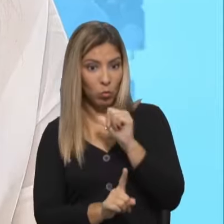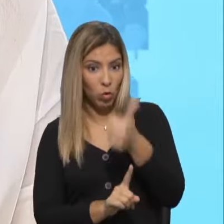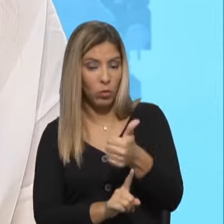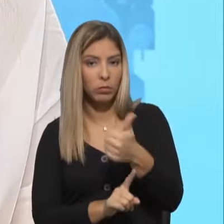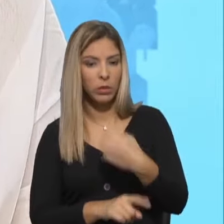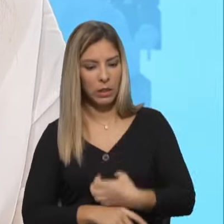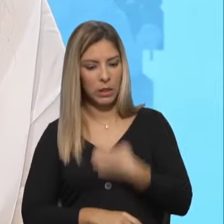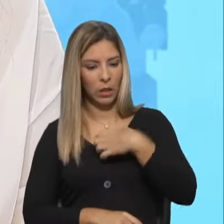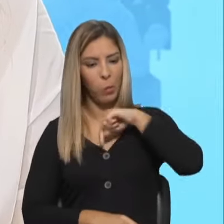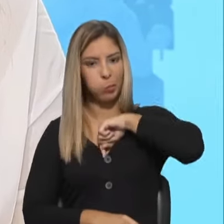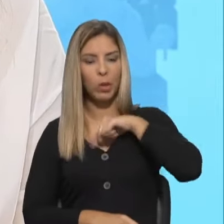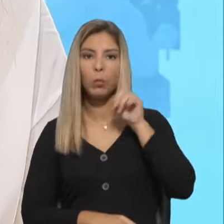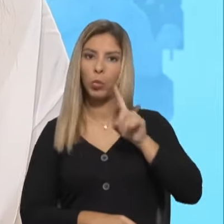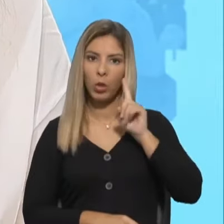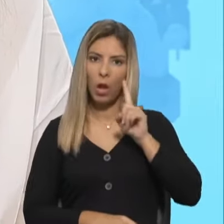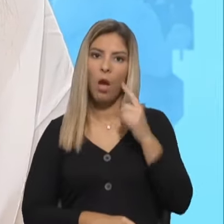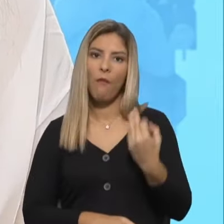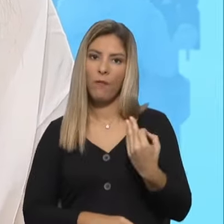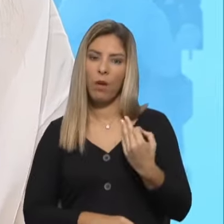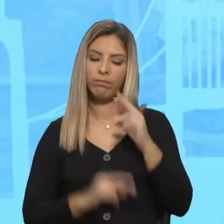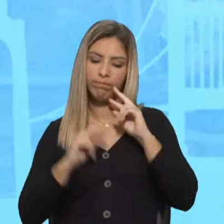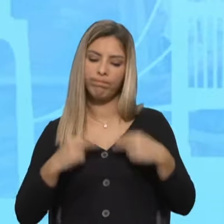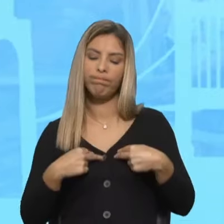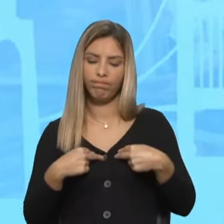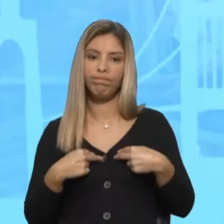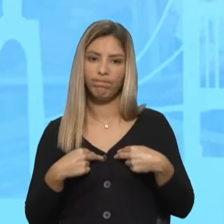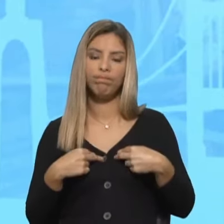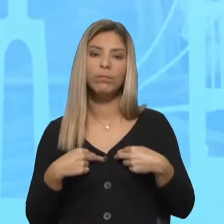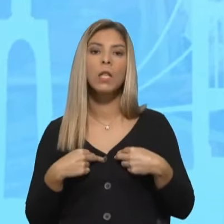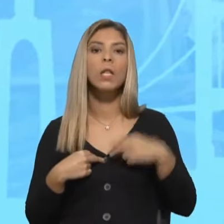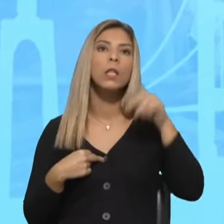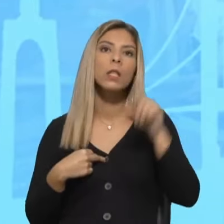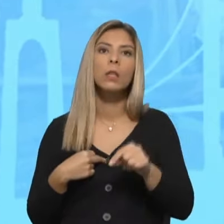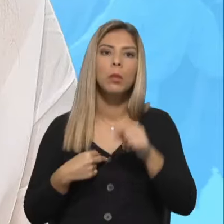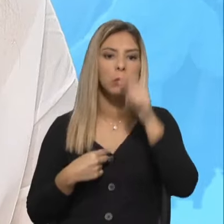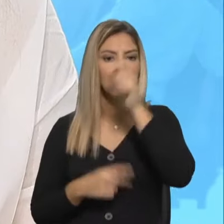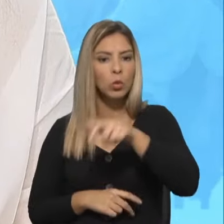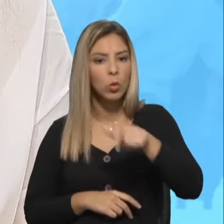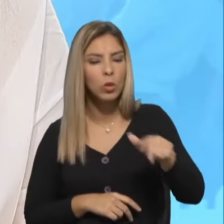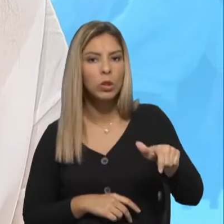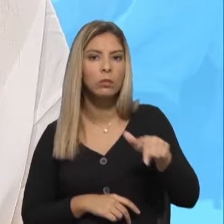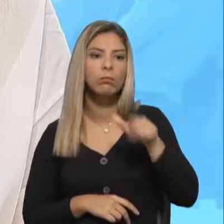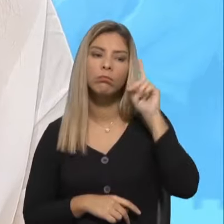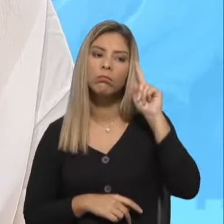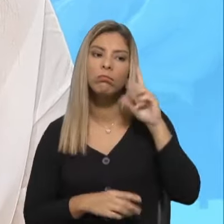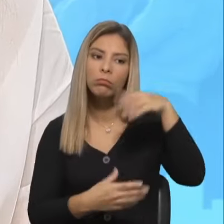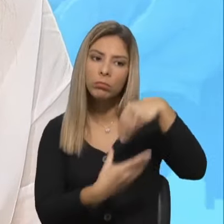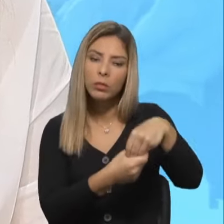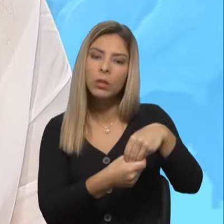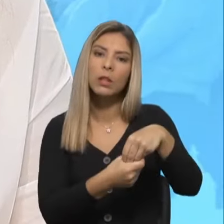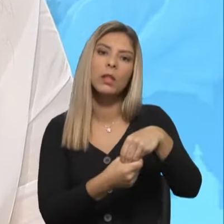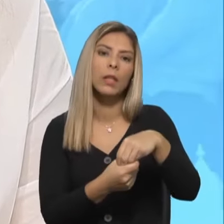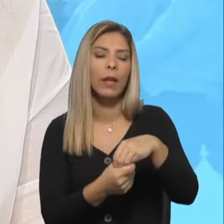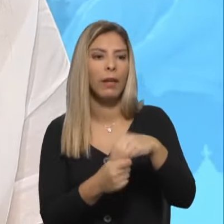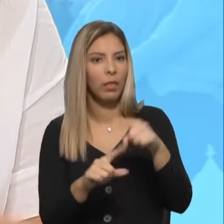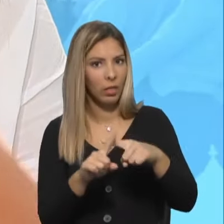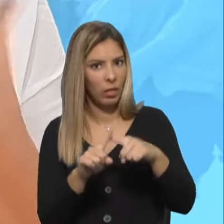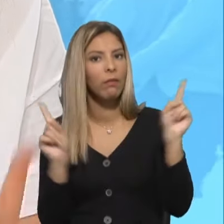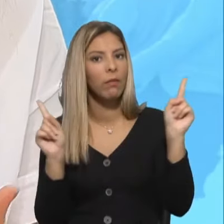significativo não é h e depois dentro das pessoas que nos são significativas obviamente que é muito diferente quando